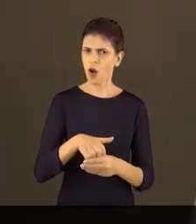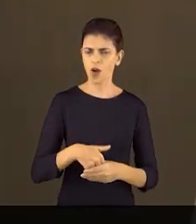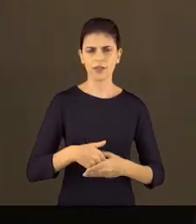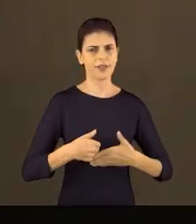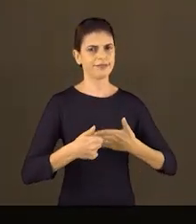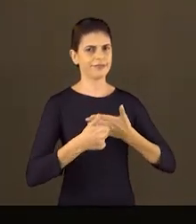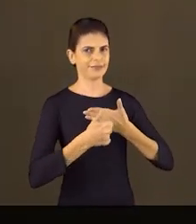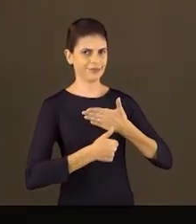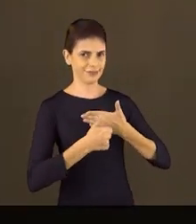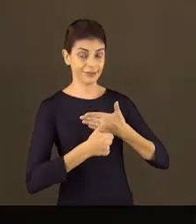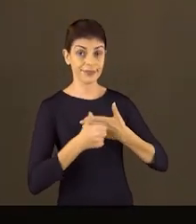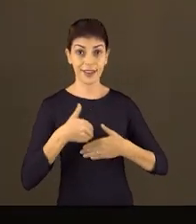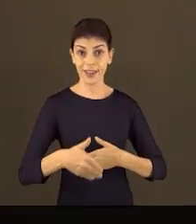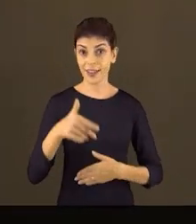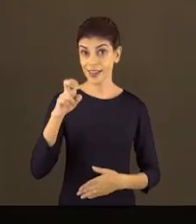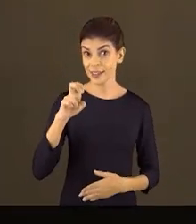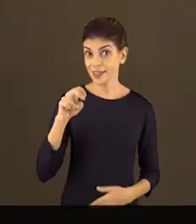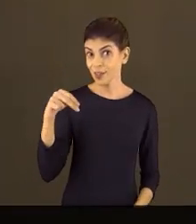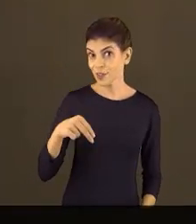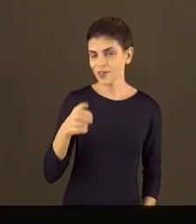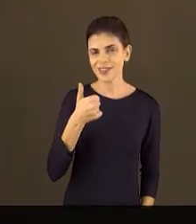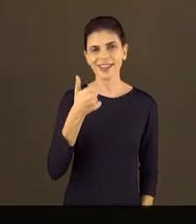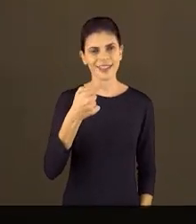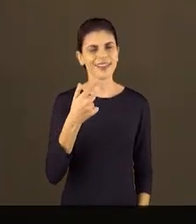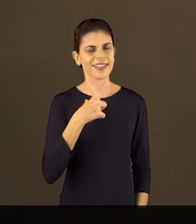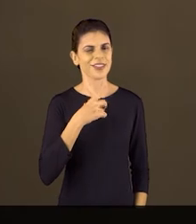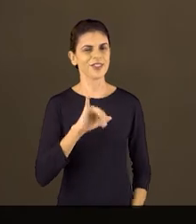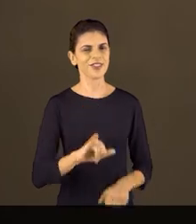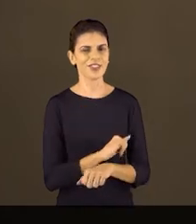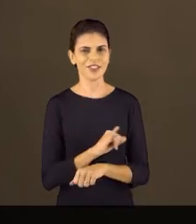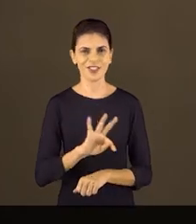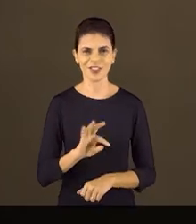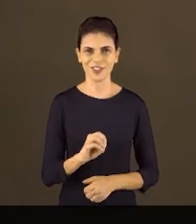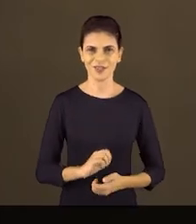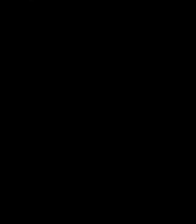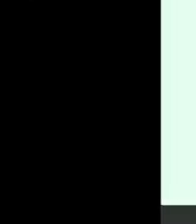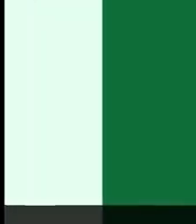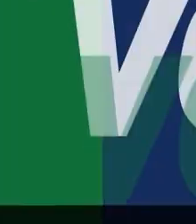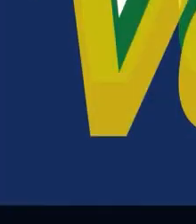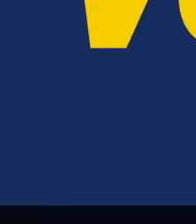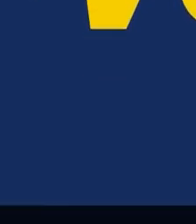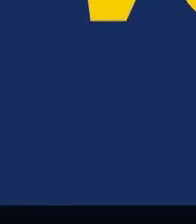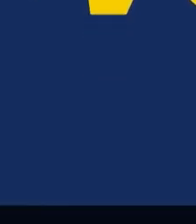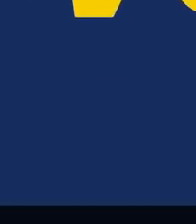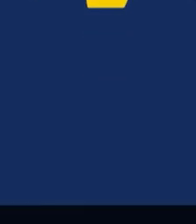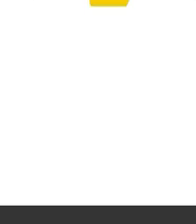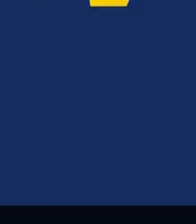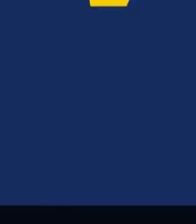o seu voto no primeiro turno. Dia 15 é 17 e o Rio tem opção.